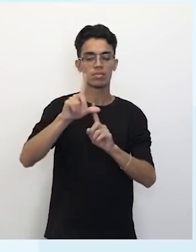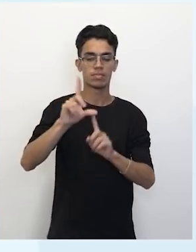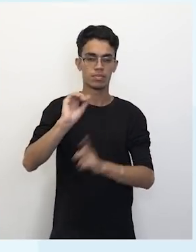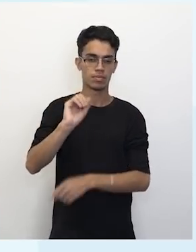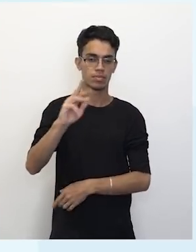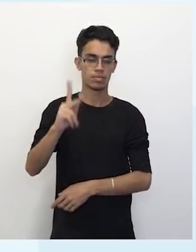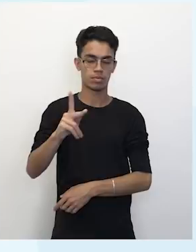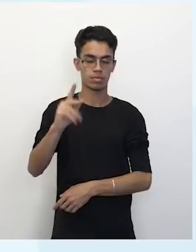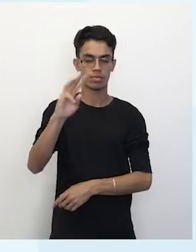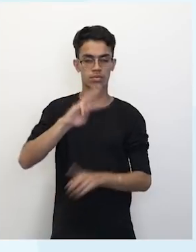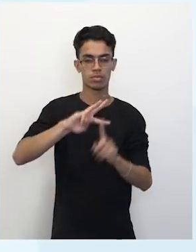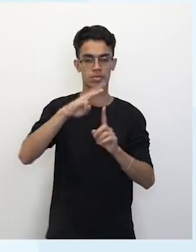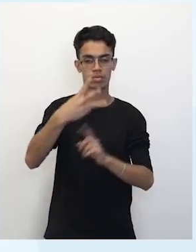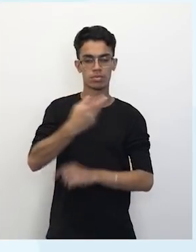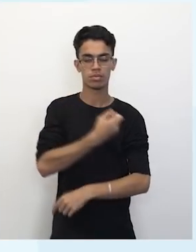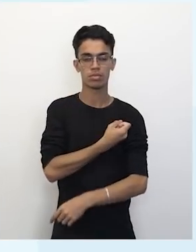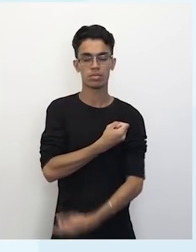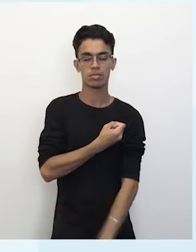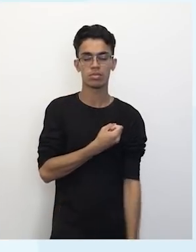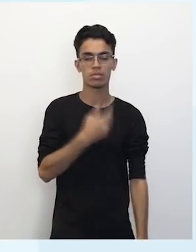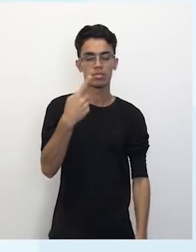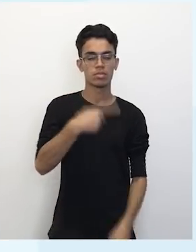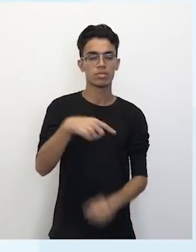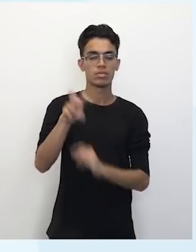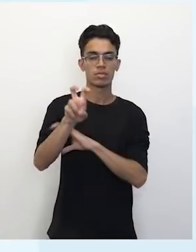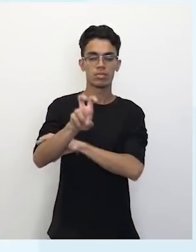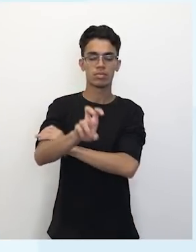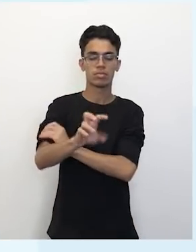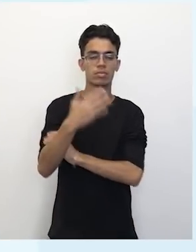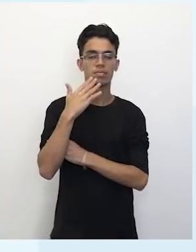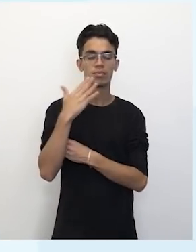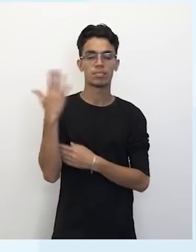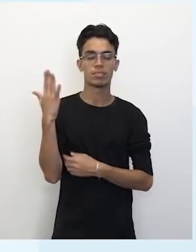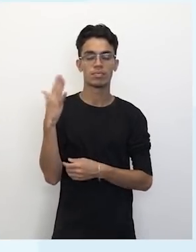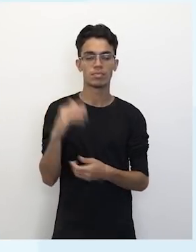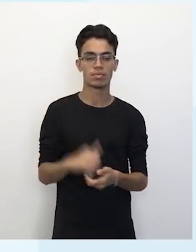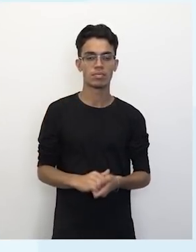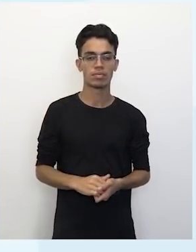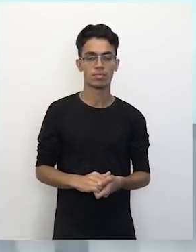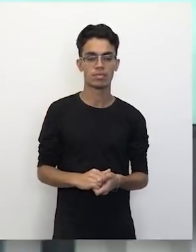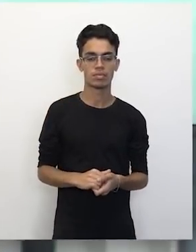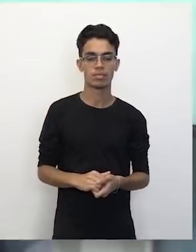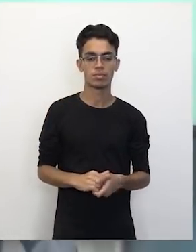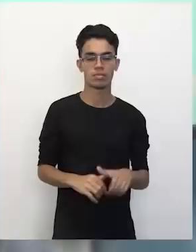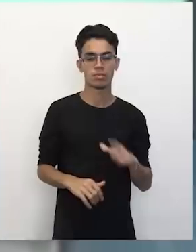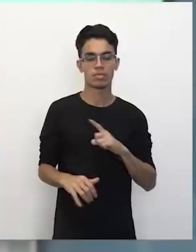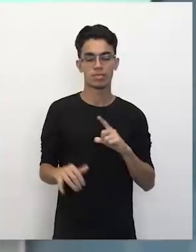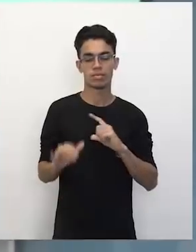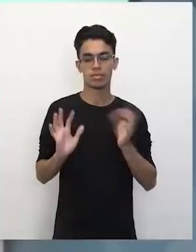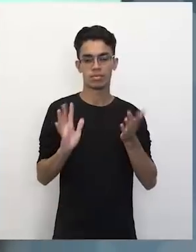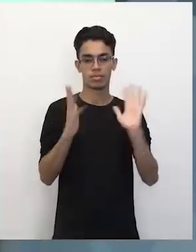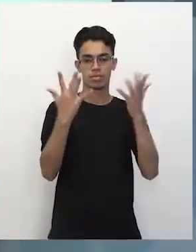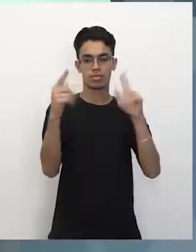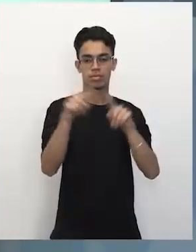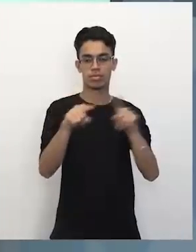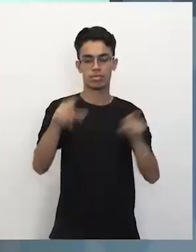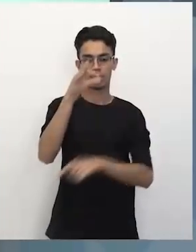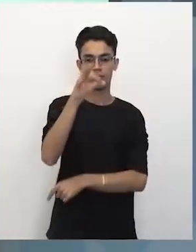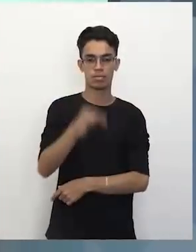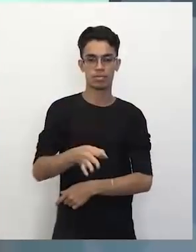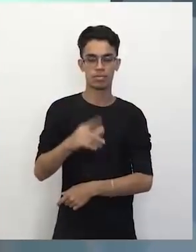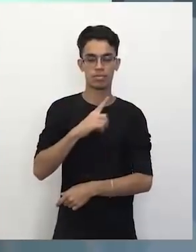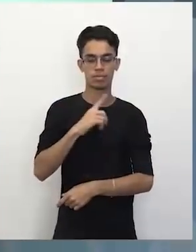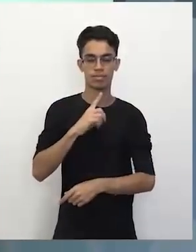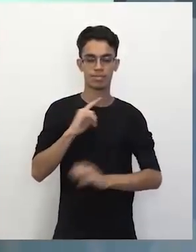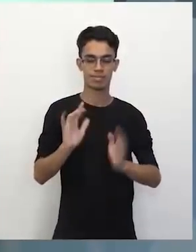O triplo desse mesmo número, menos 5. Então, ficou assim a nossa leitura. Tem aplausos aí para quem acertou? Tem